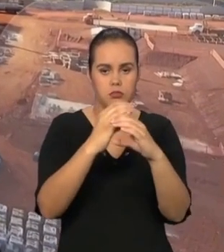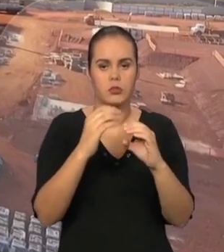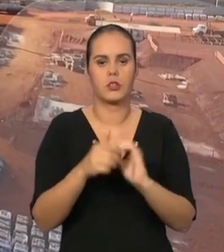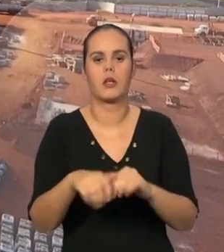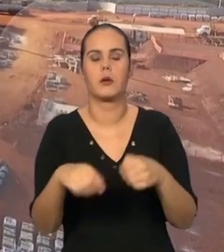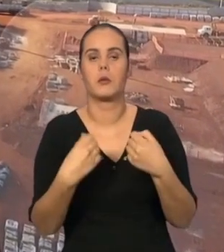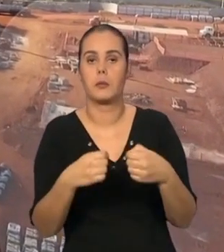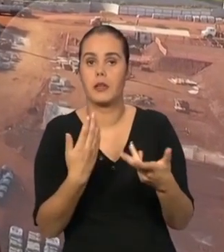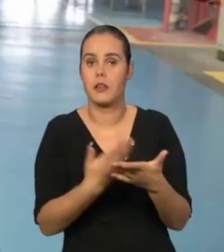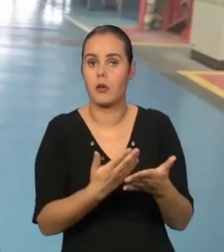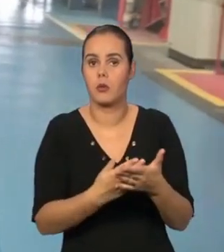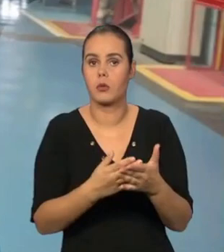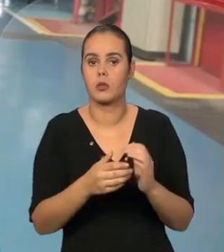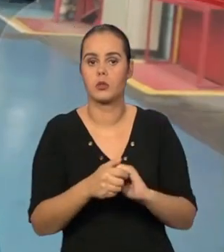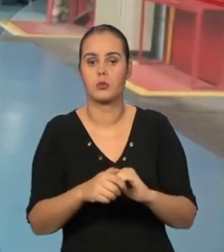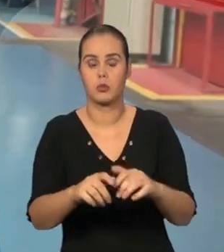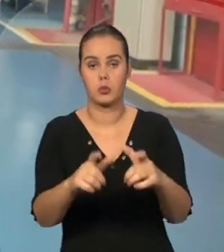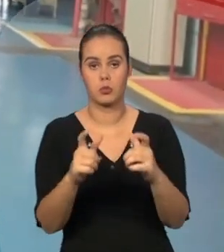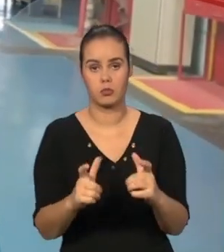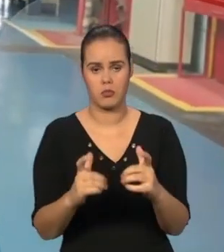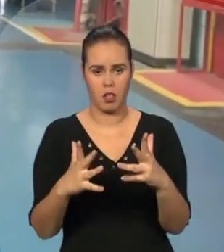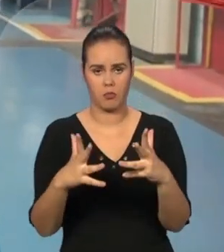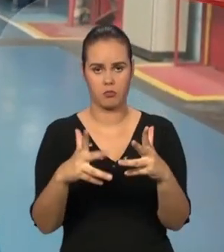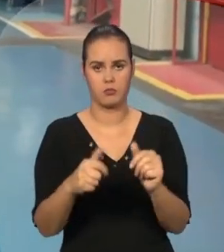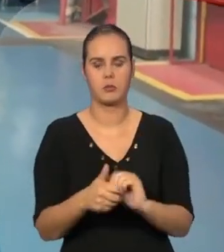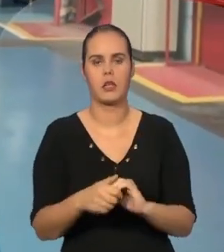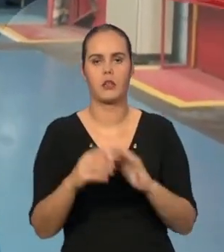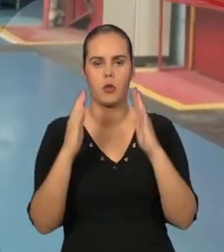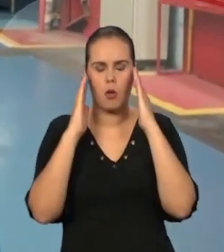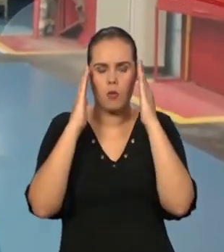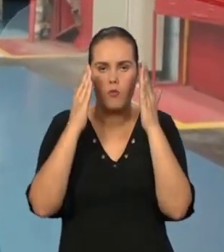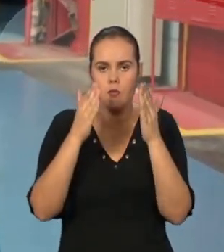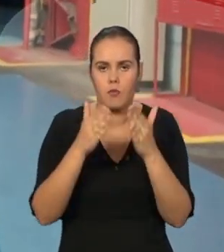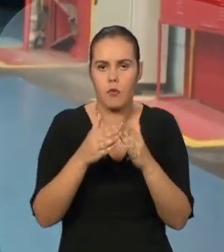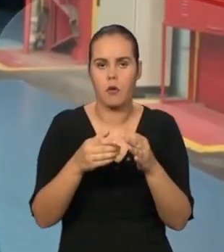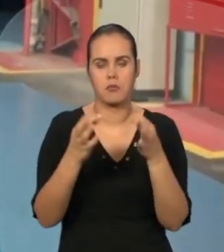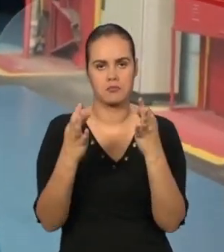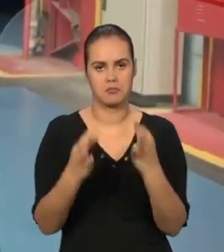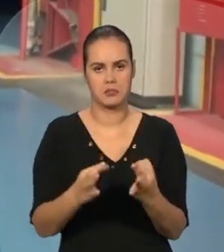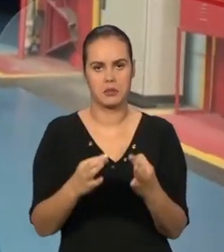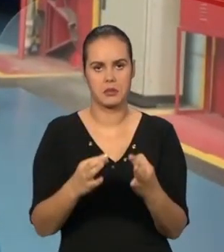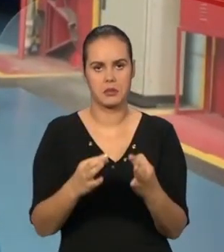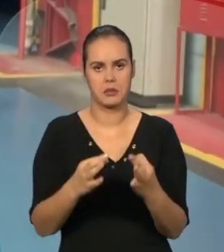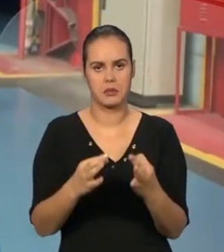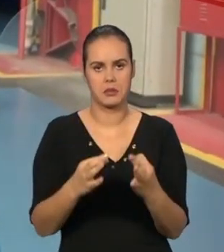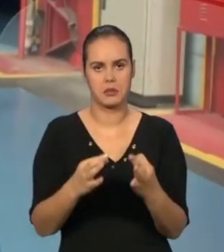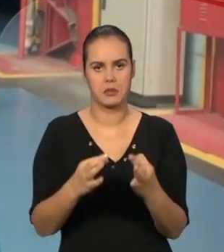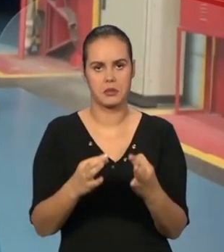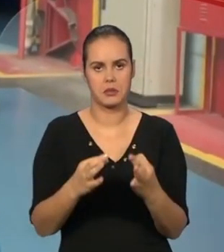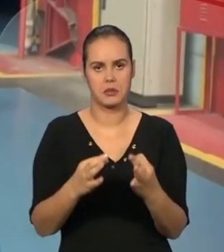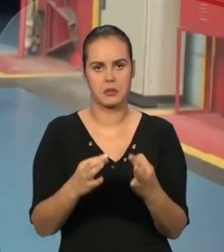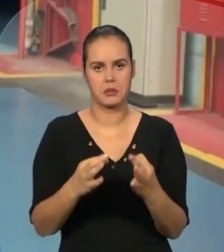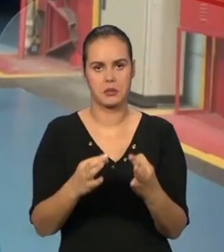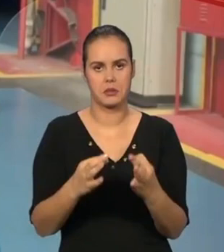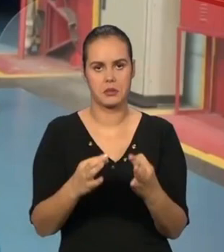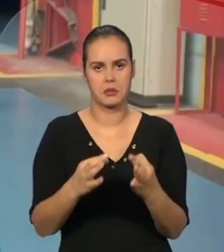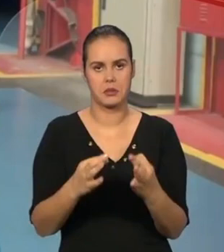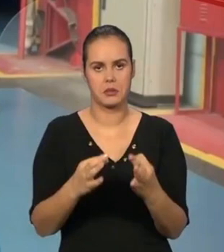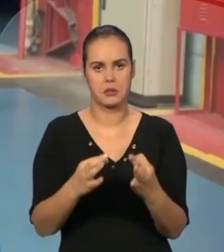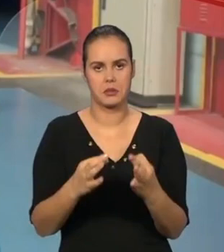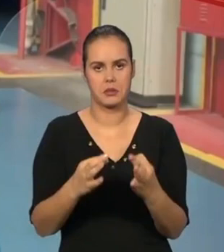dimensionamento completo do ambiente, visando o perfeito funcionamento do produto e a segurança do local